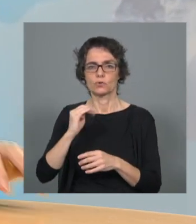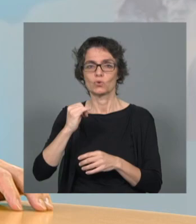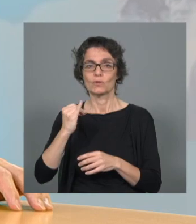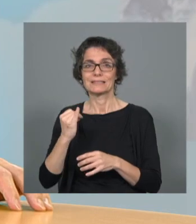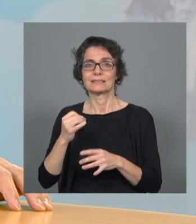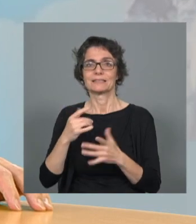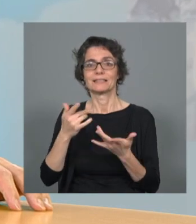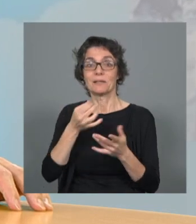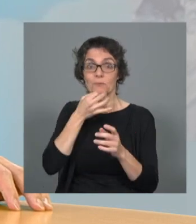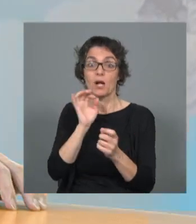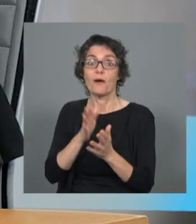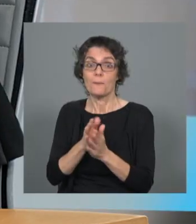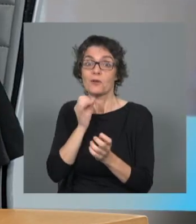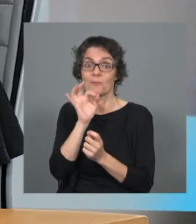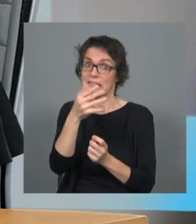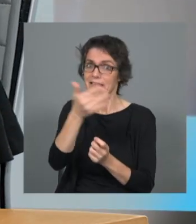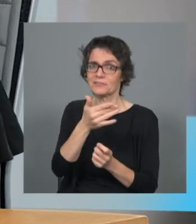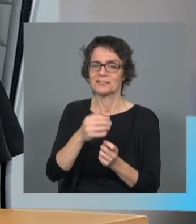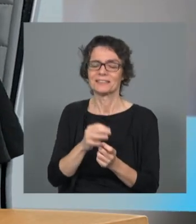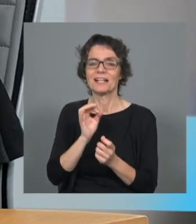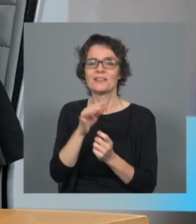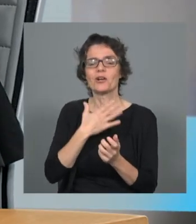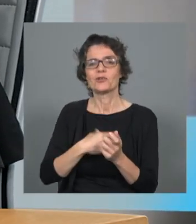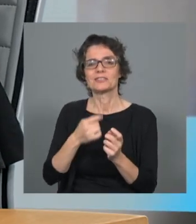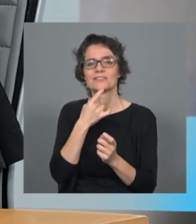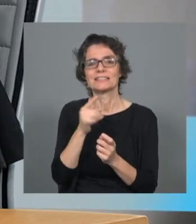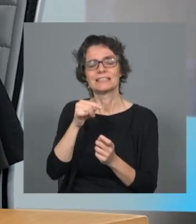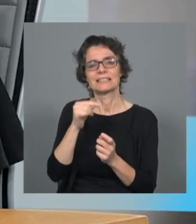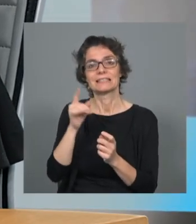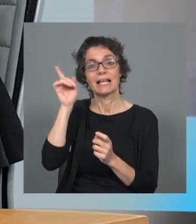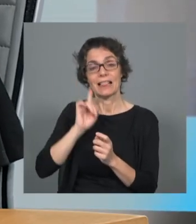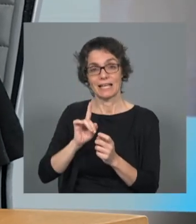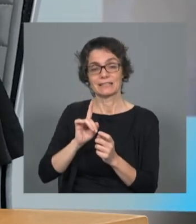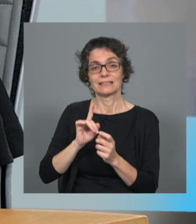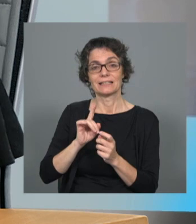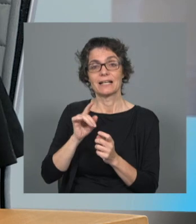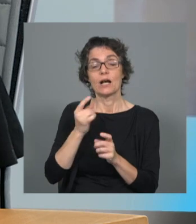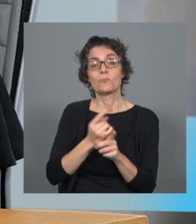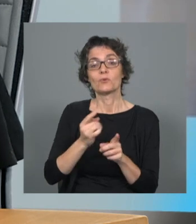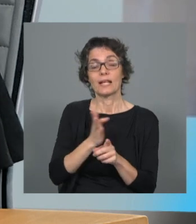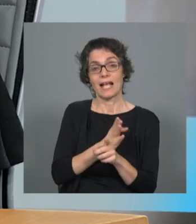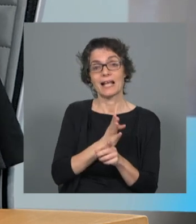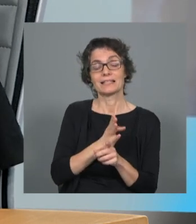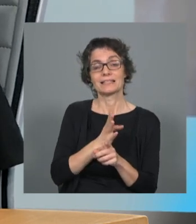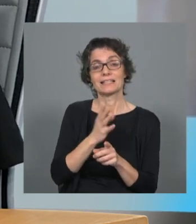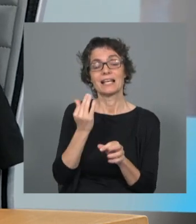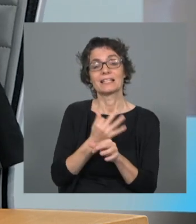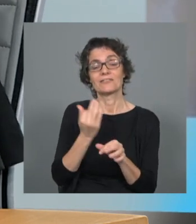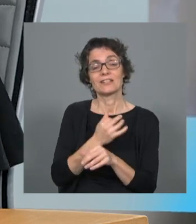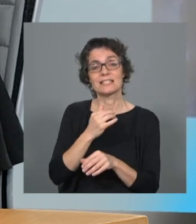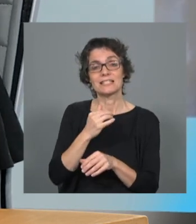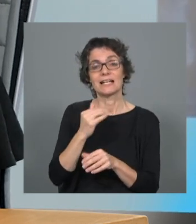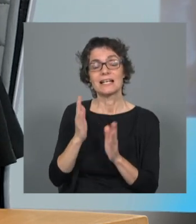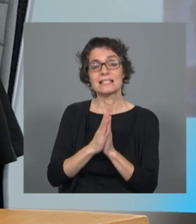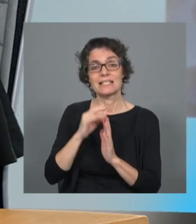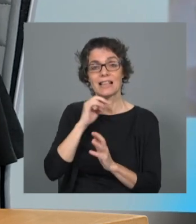Sim. Aproveito para dizer que fico contente desta data, porque nas vésperas de Santo Antônio, um santo que não é